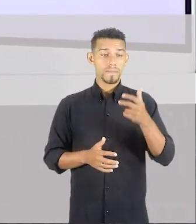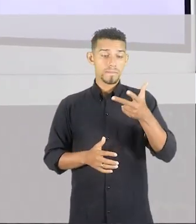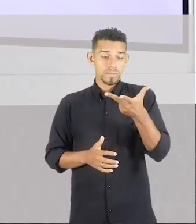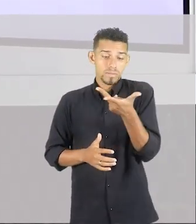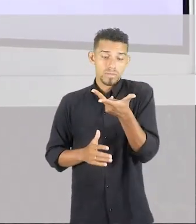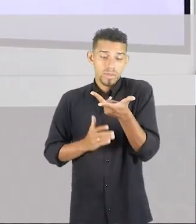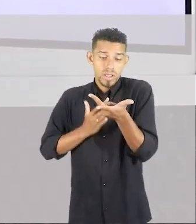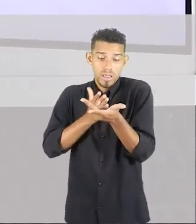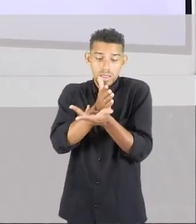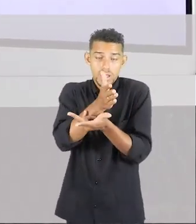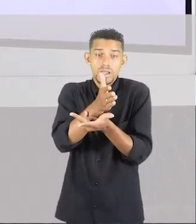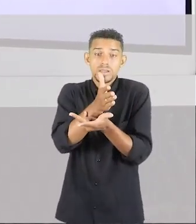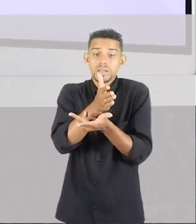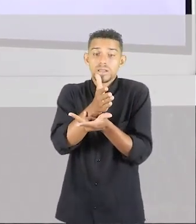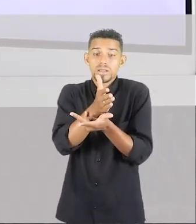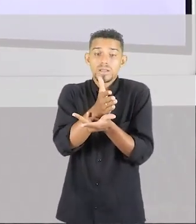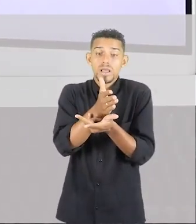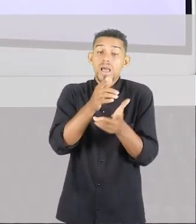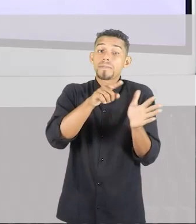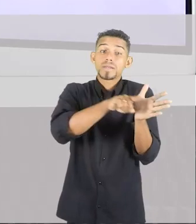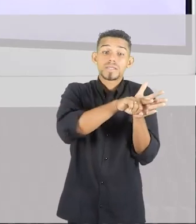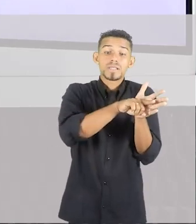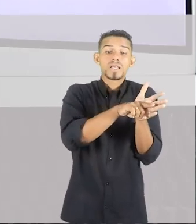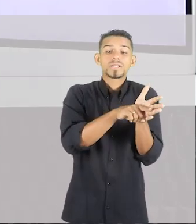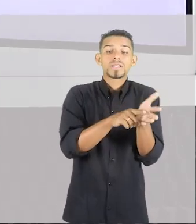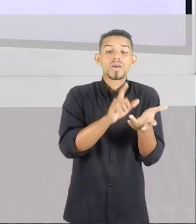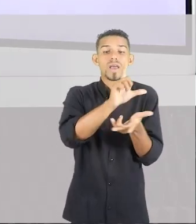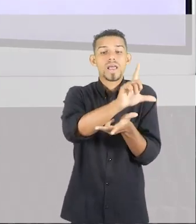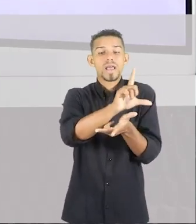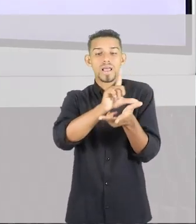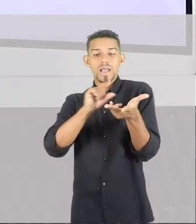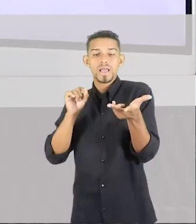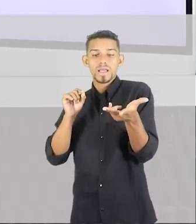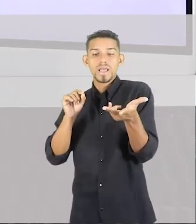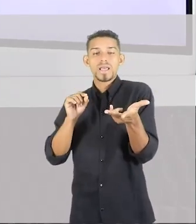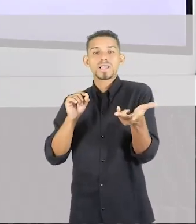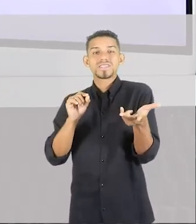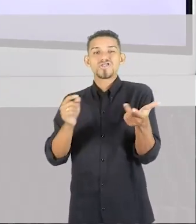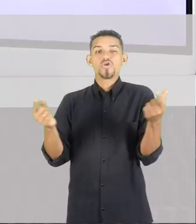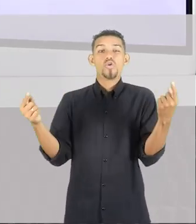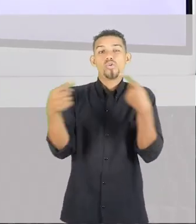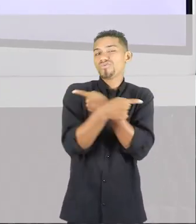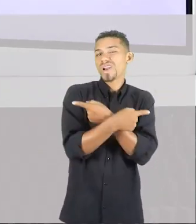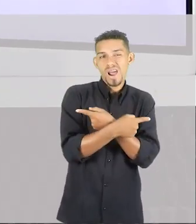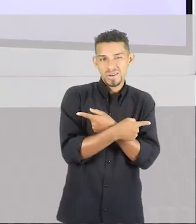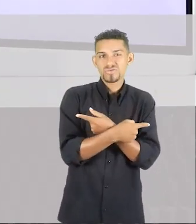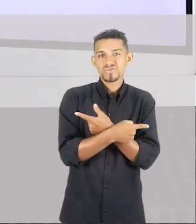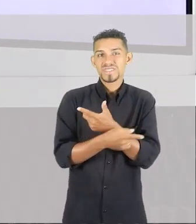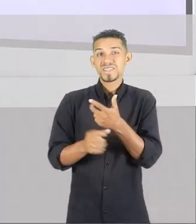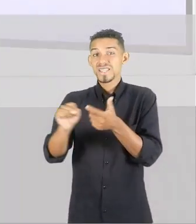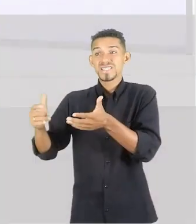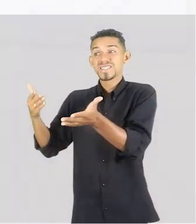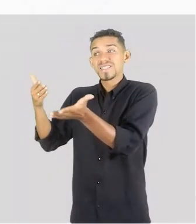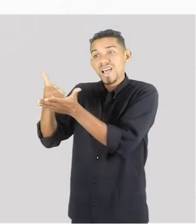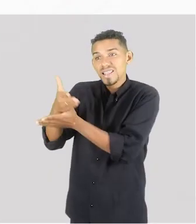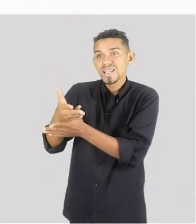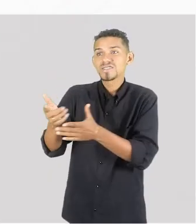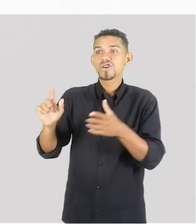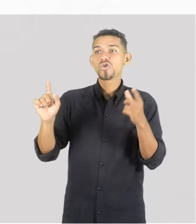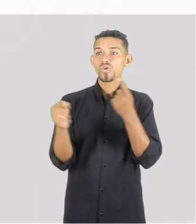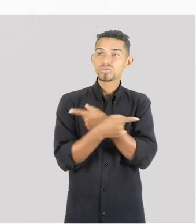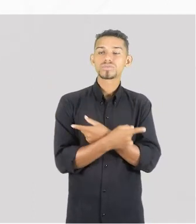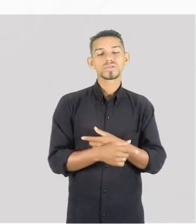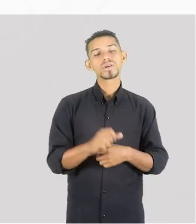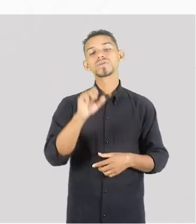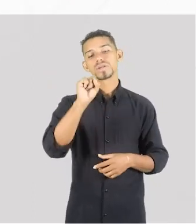que a força estava entrando, mas só que a carga é negativa, então o sentido certo é contrário ao que você definiu, tá? No